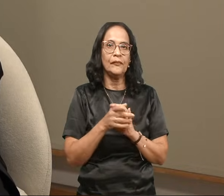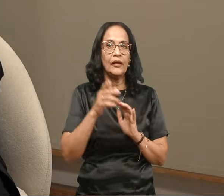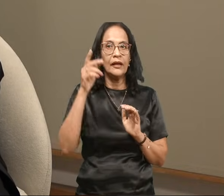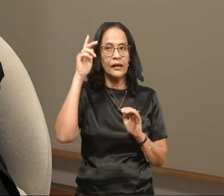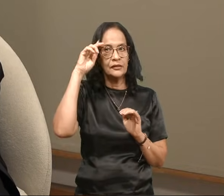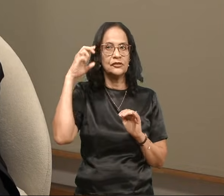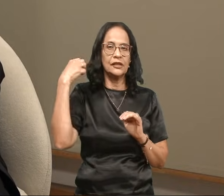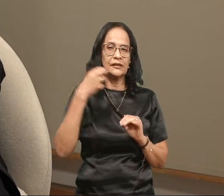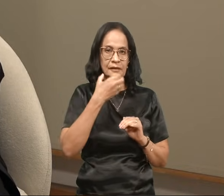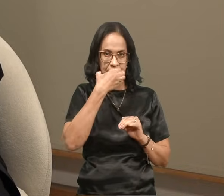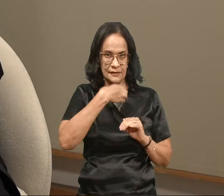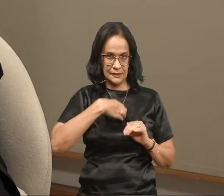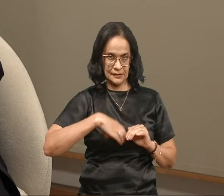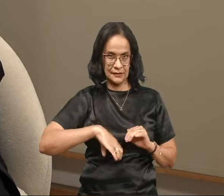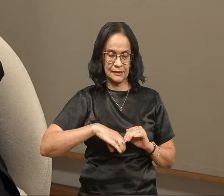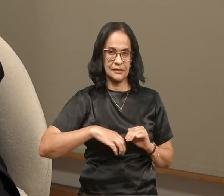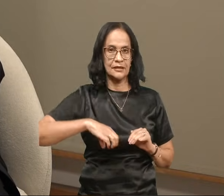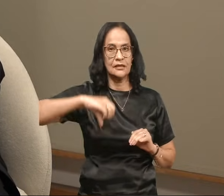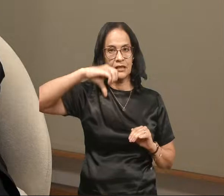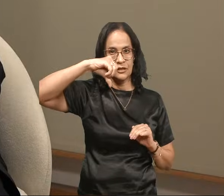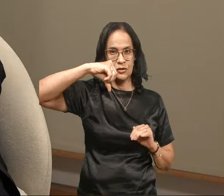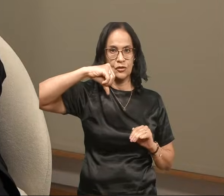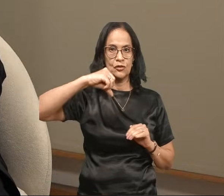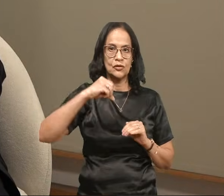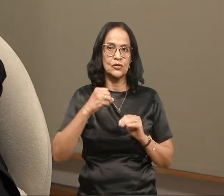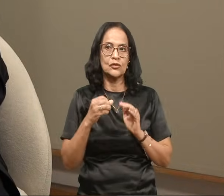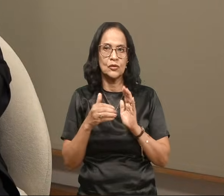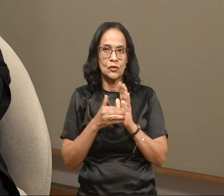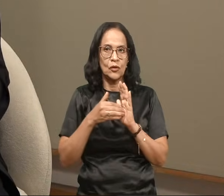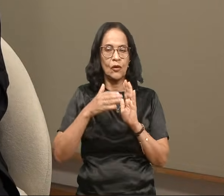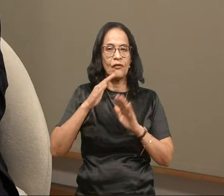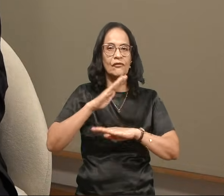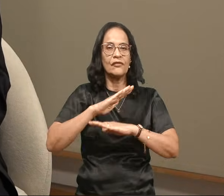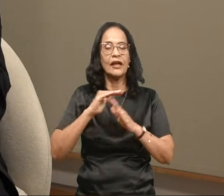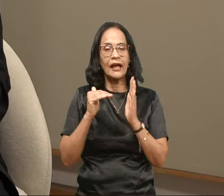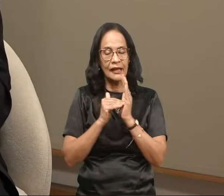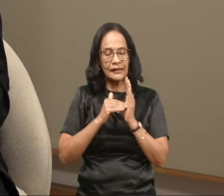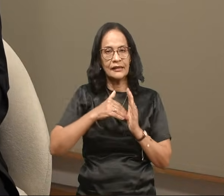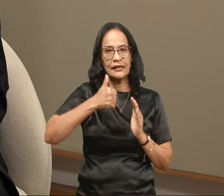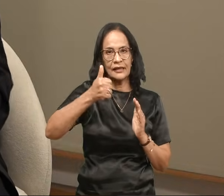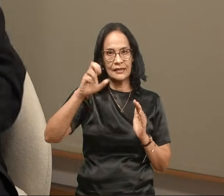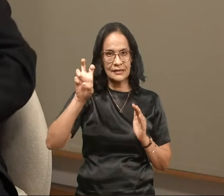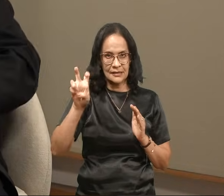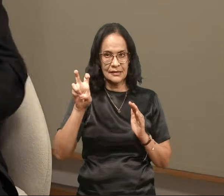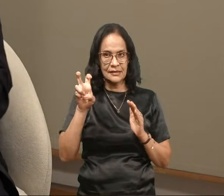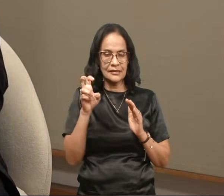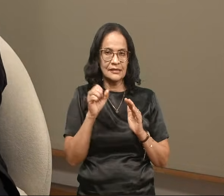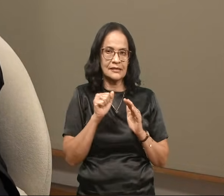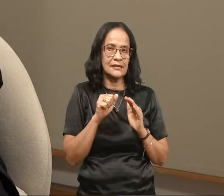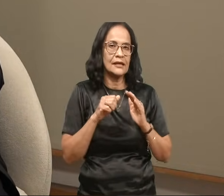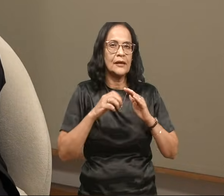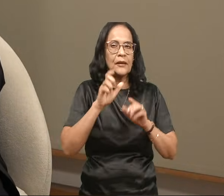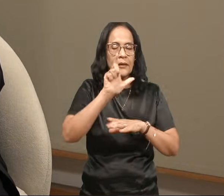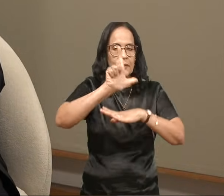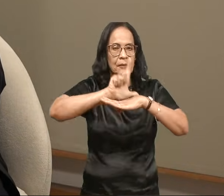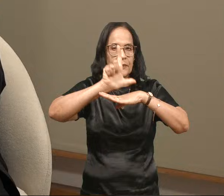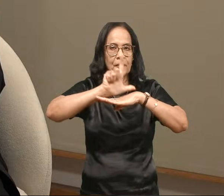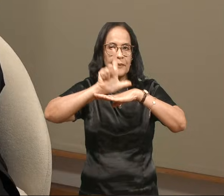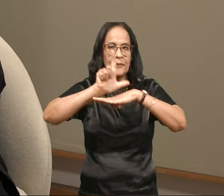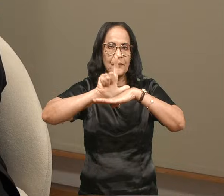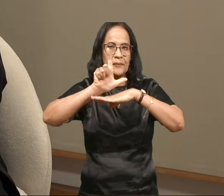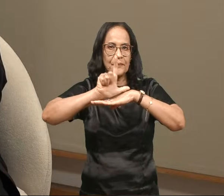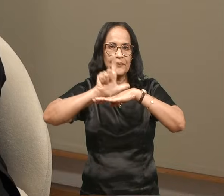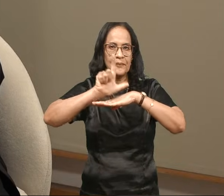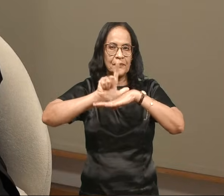dezembro, das 9 às 15 horas, nós teremos não só o Bazar da Cristolândia, mas é o Mega Bazar da